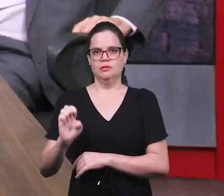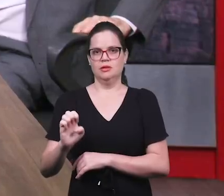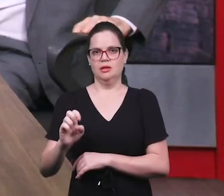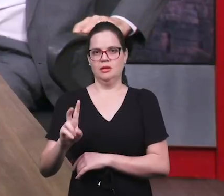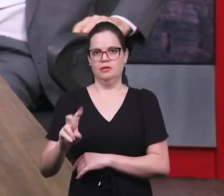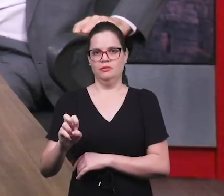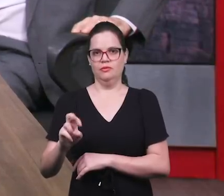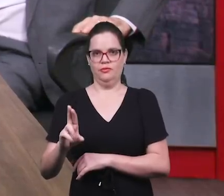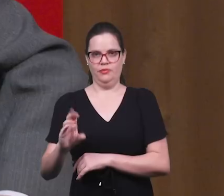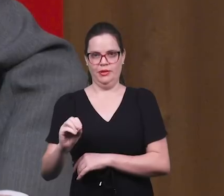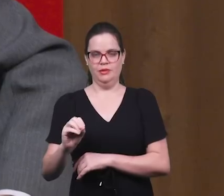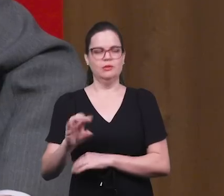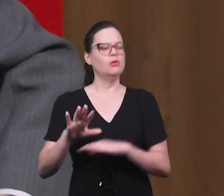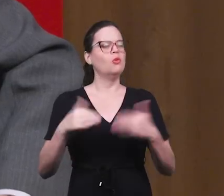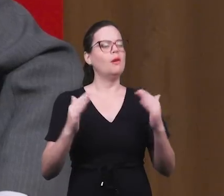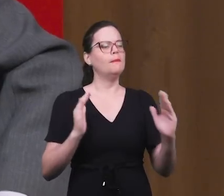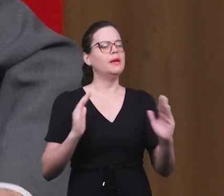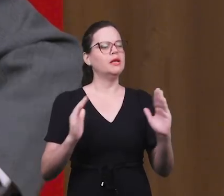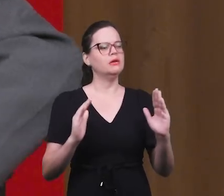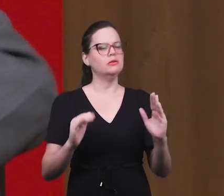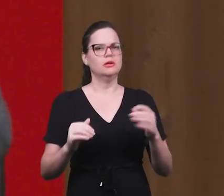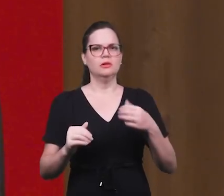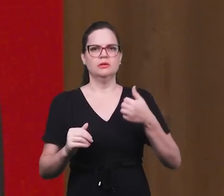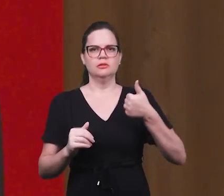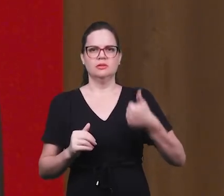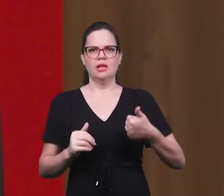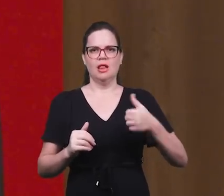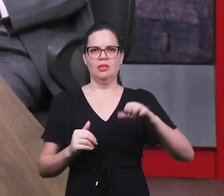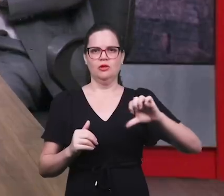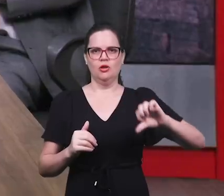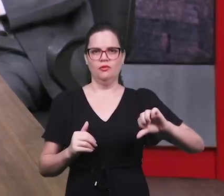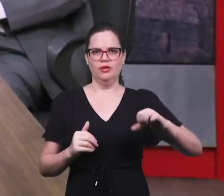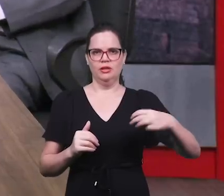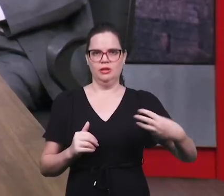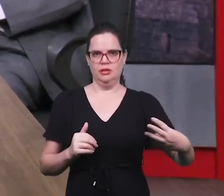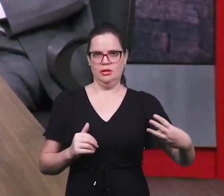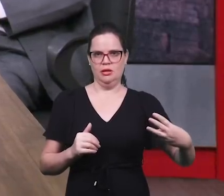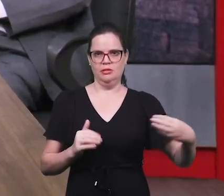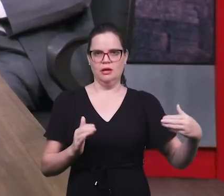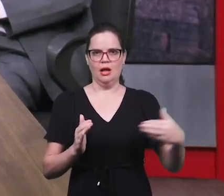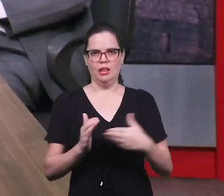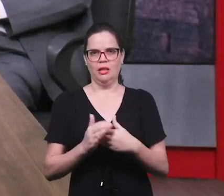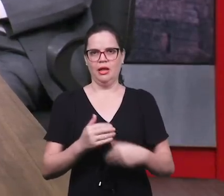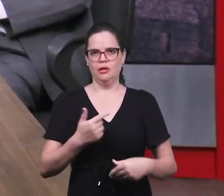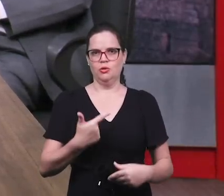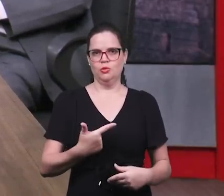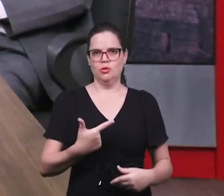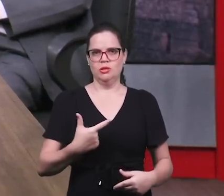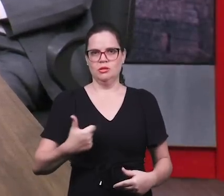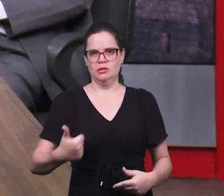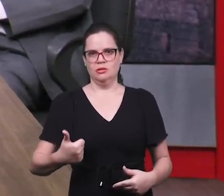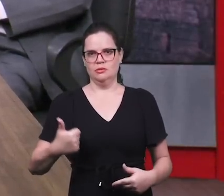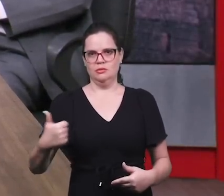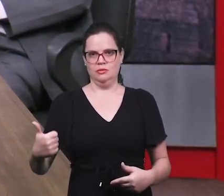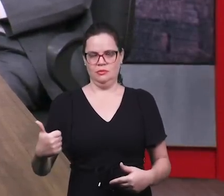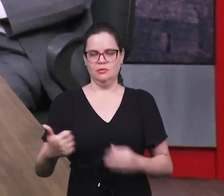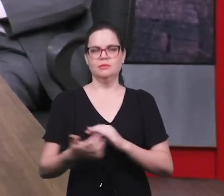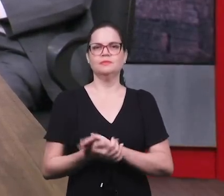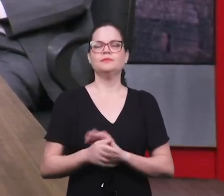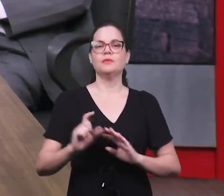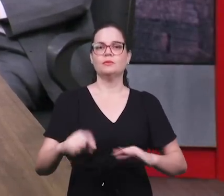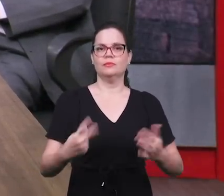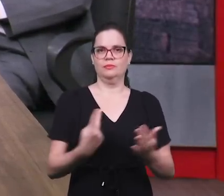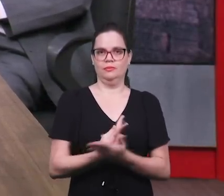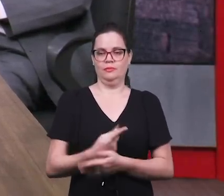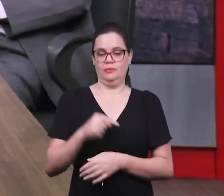193 a 211. 193 a 211. Então, esse Sétimo Severo, o que aconteceu com